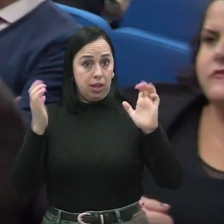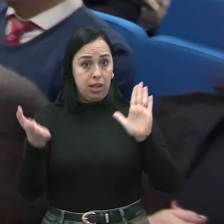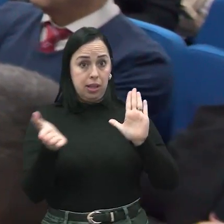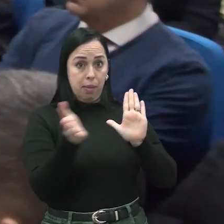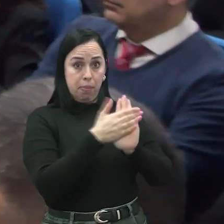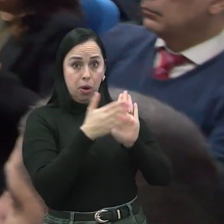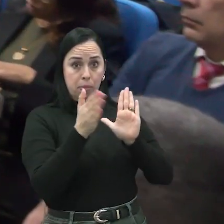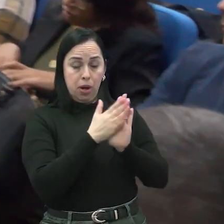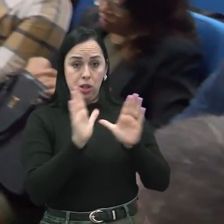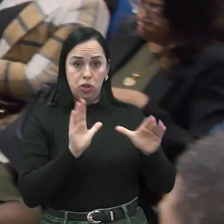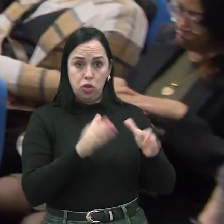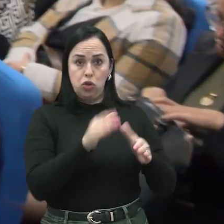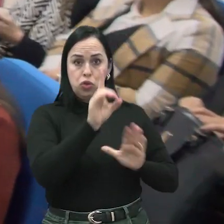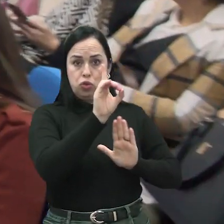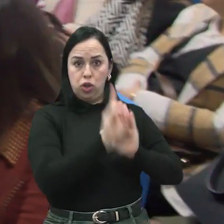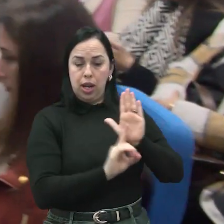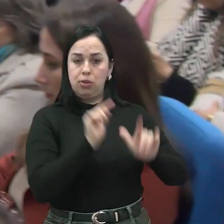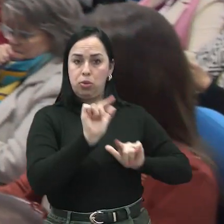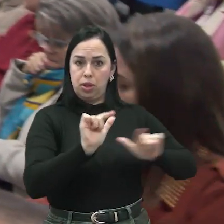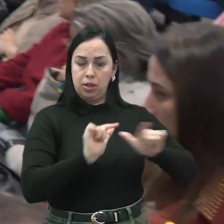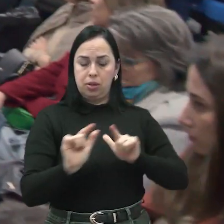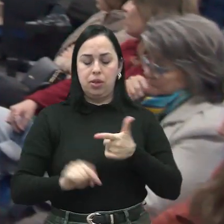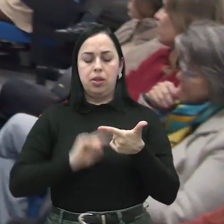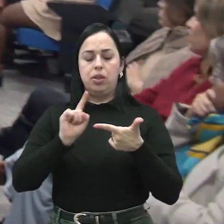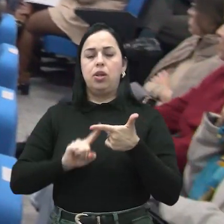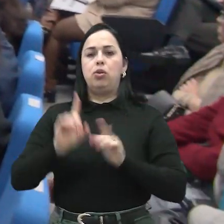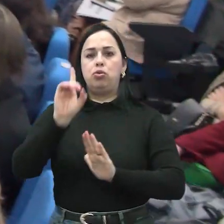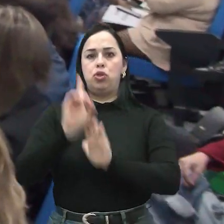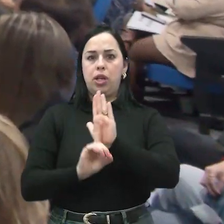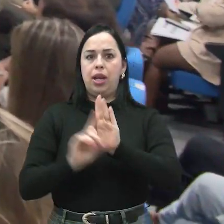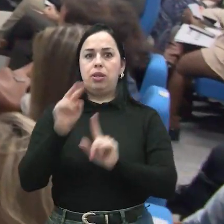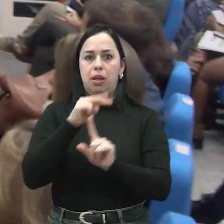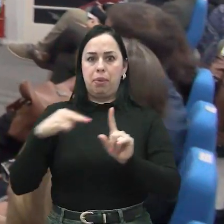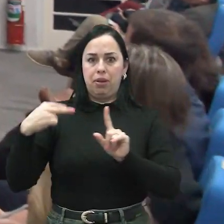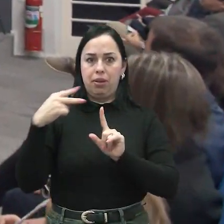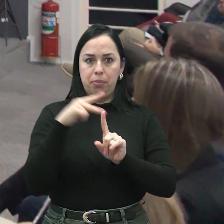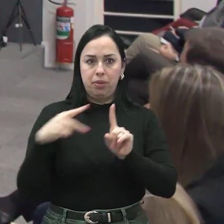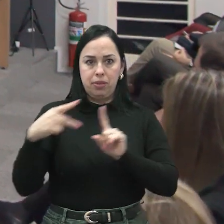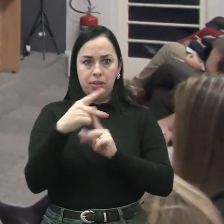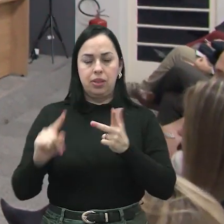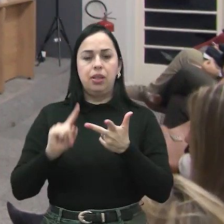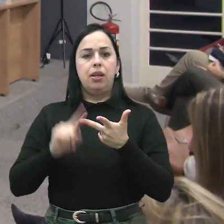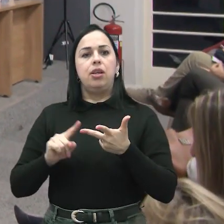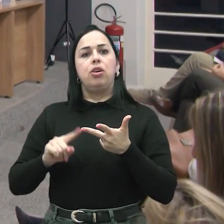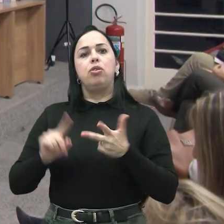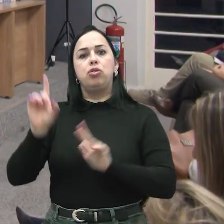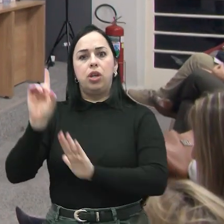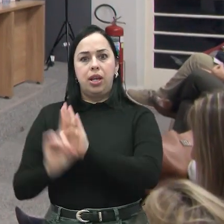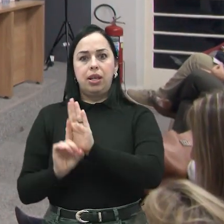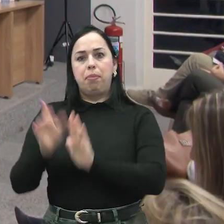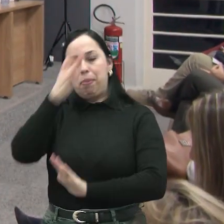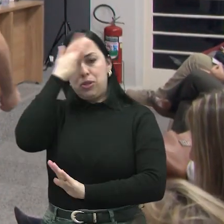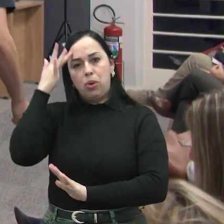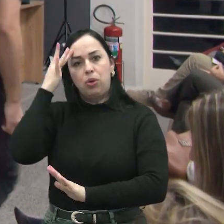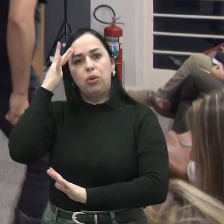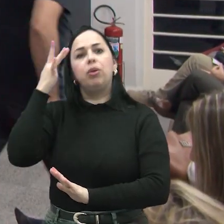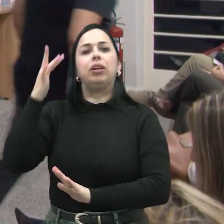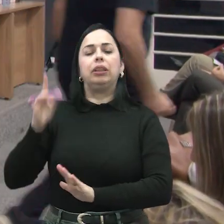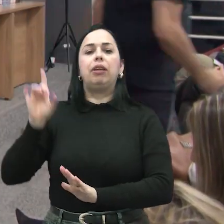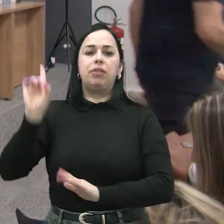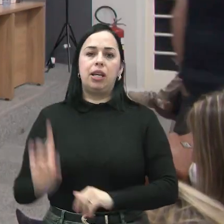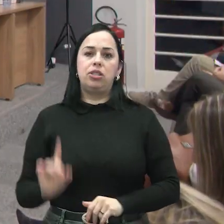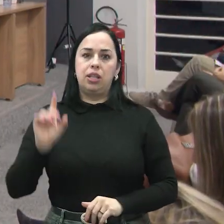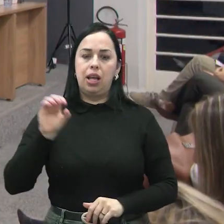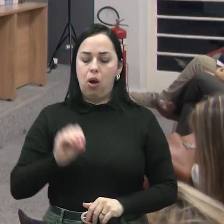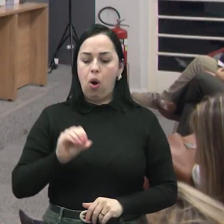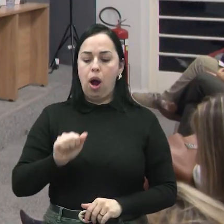foi proposto pelas comissões de Direito do Trabalho, Direito Previdenciário e de Direito da Pessoa com Deficiência da OAB